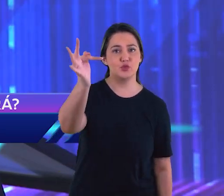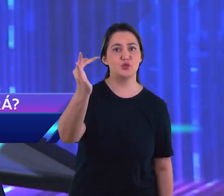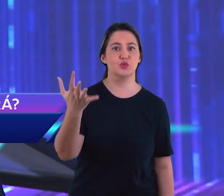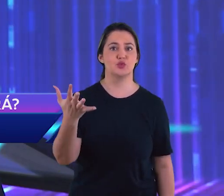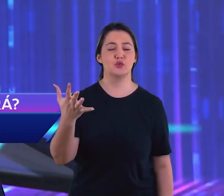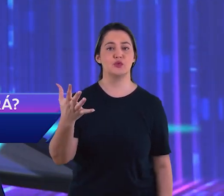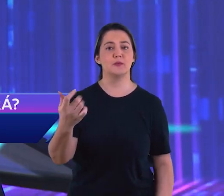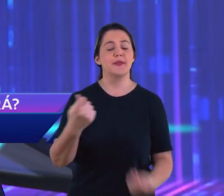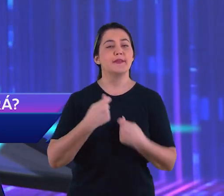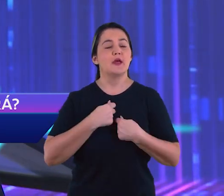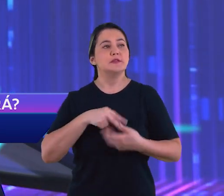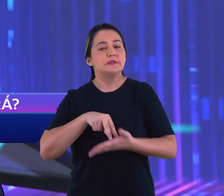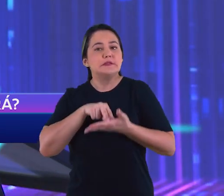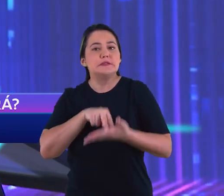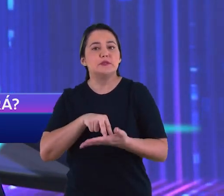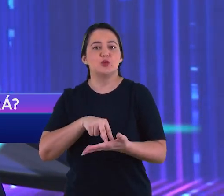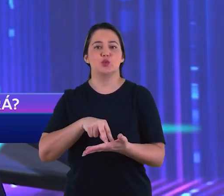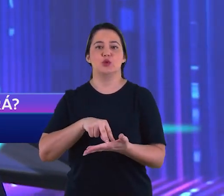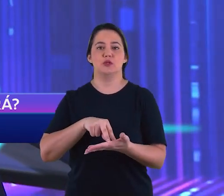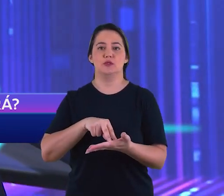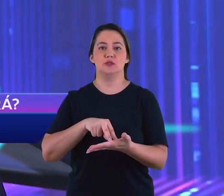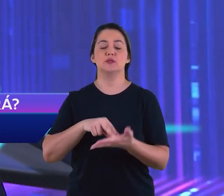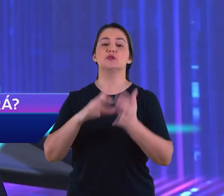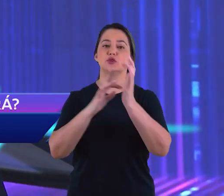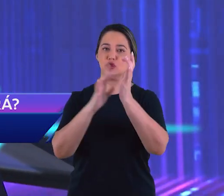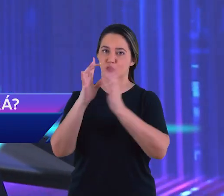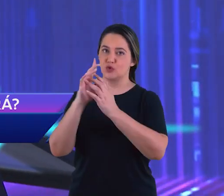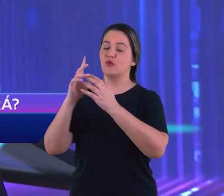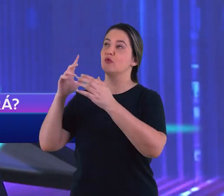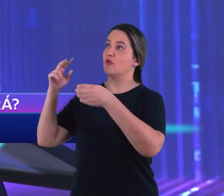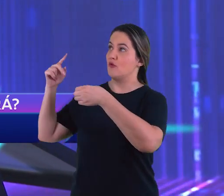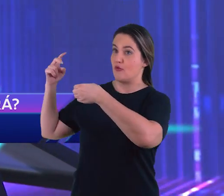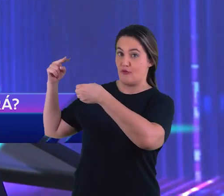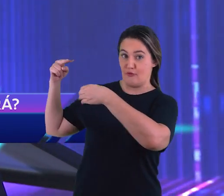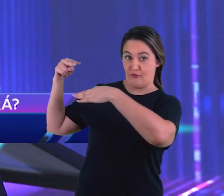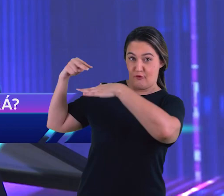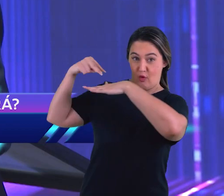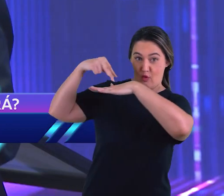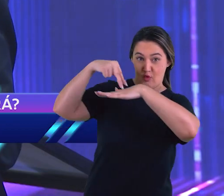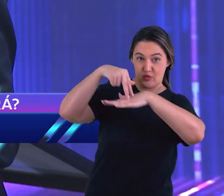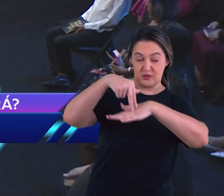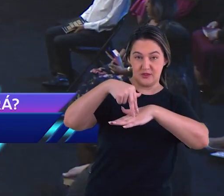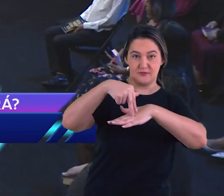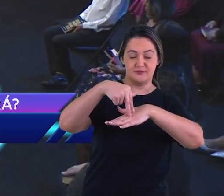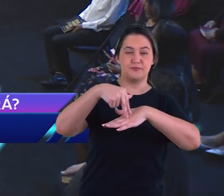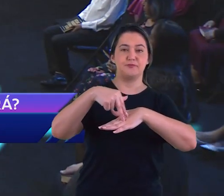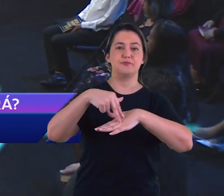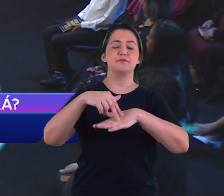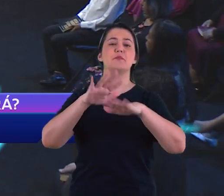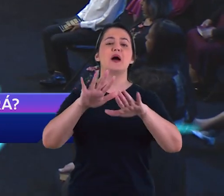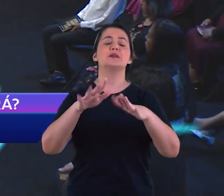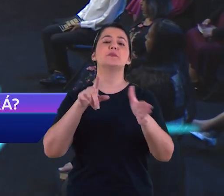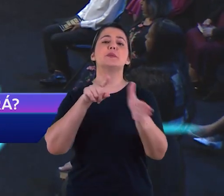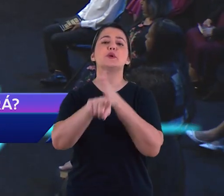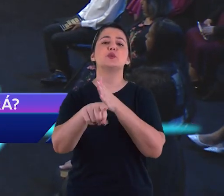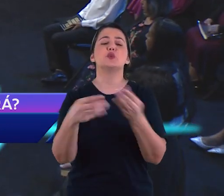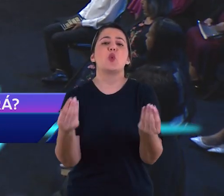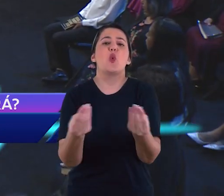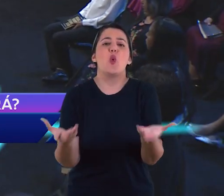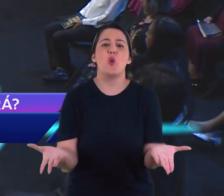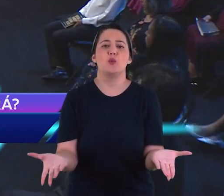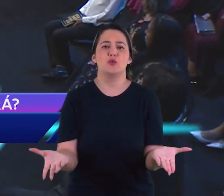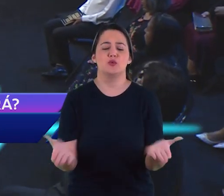certeza, é uma segurança. Ele vem, e vem muito em breve. Agora, como Jesus vai